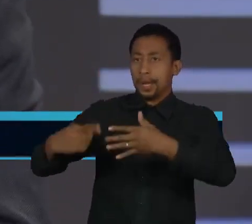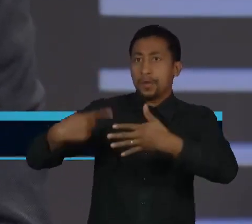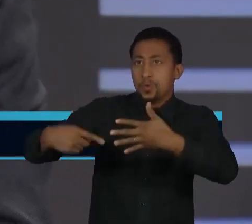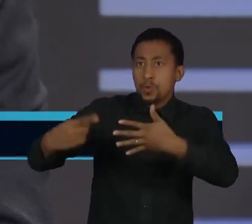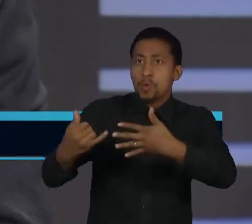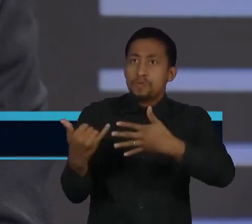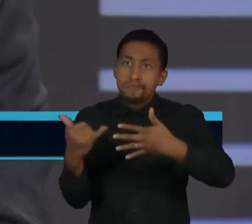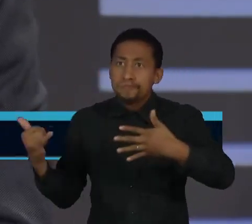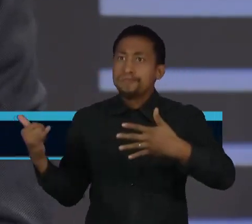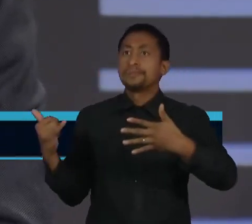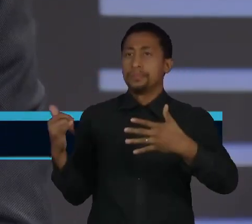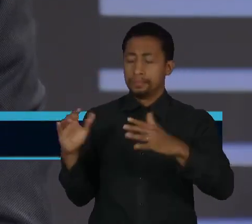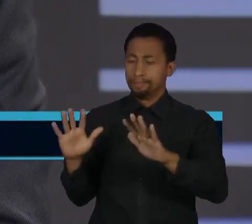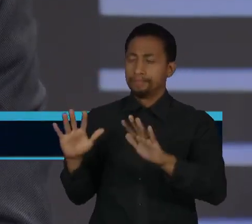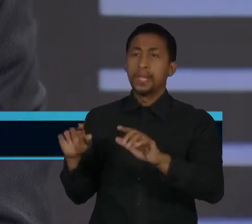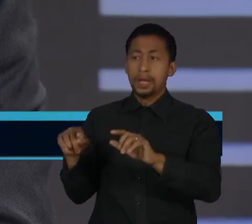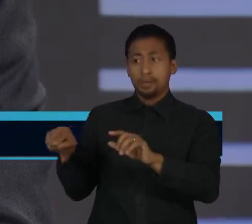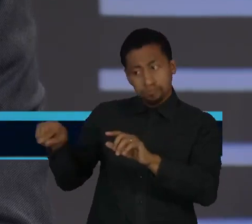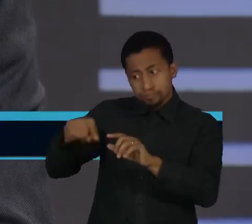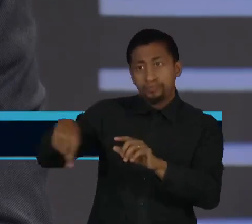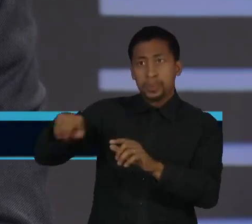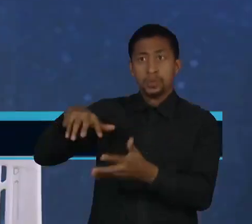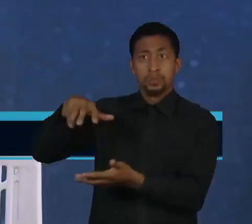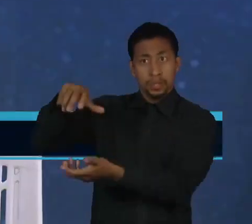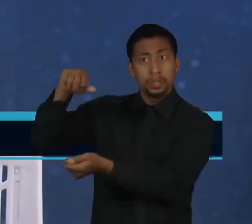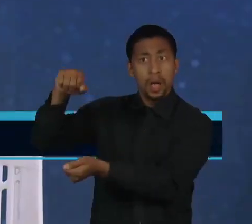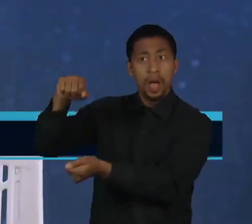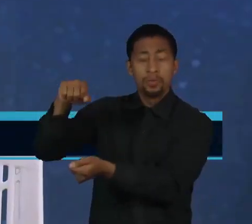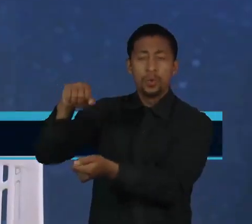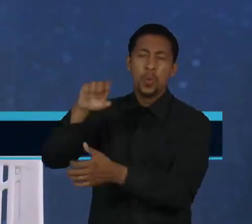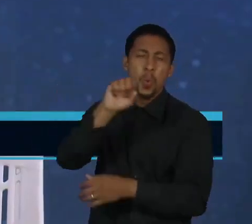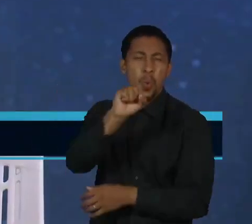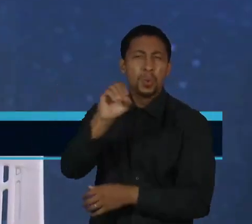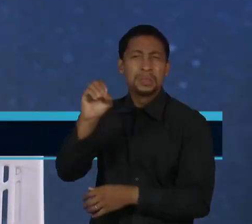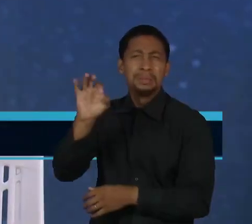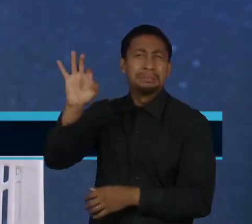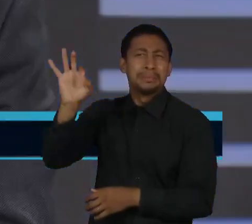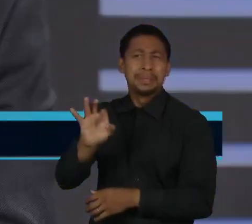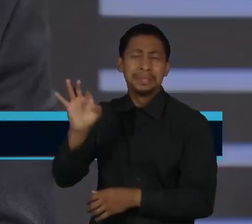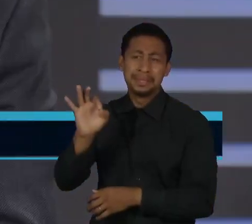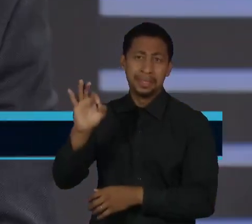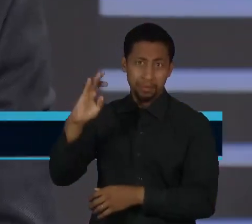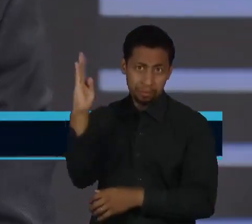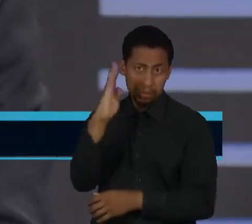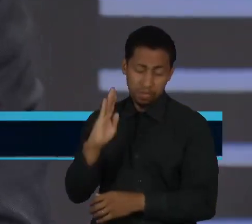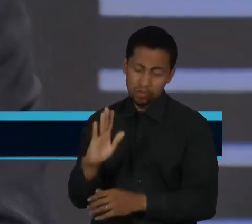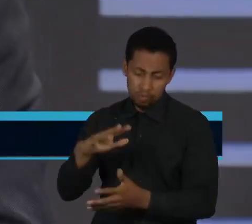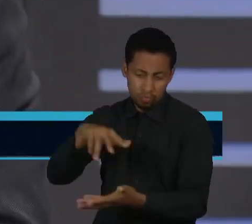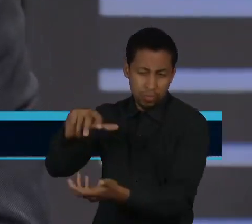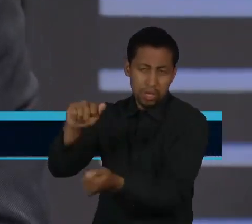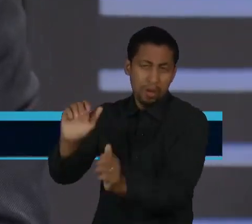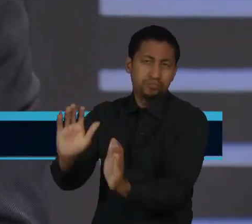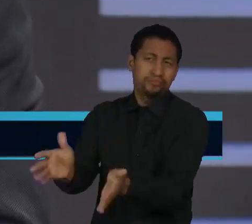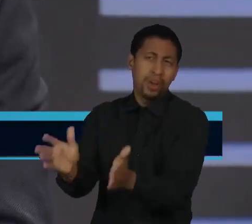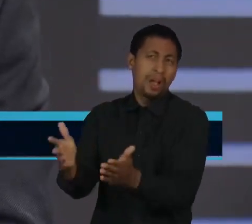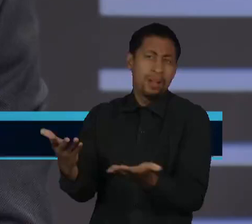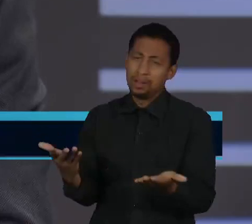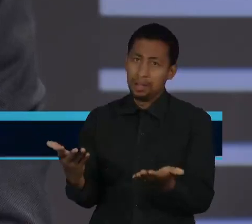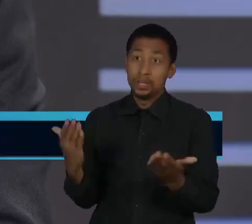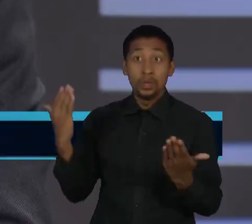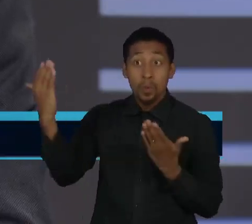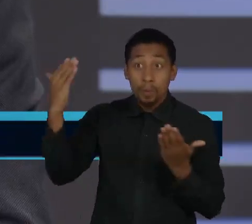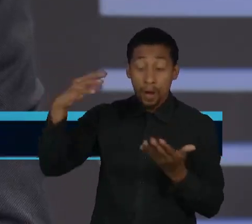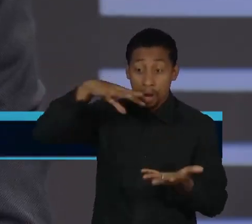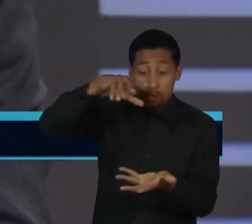varia, da nossa matriz elétrica é sustentável, é impressionante, não tem próximo de nós nenhum país do mundo,